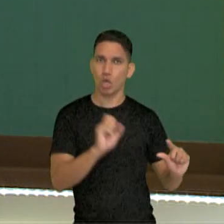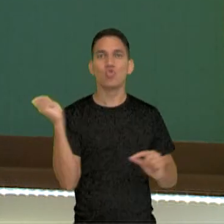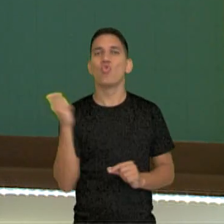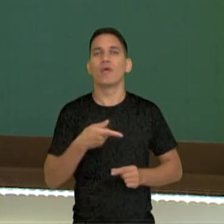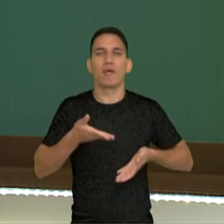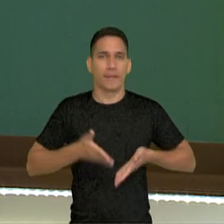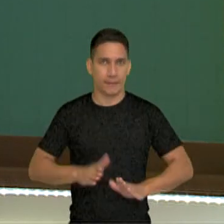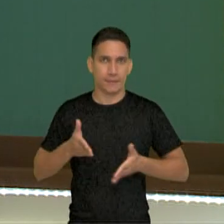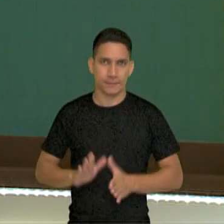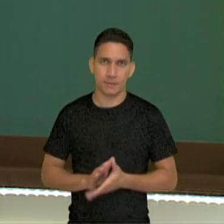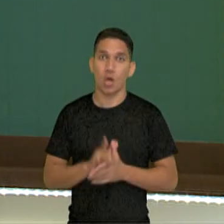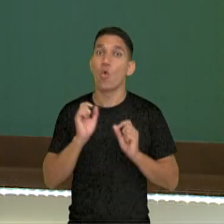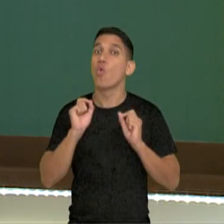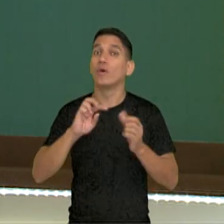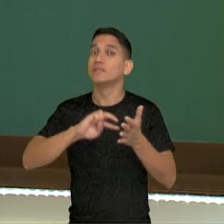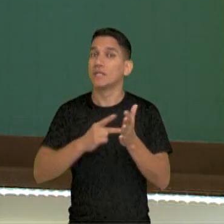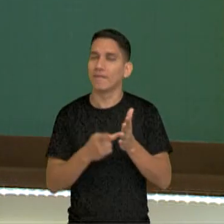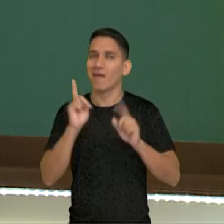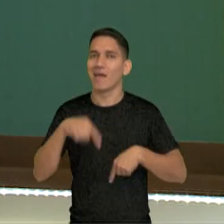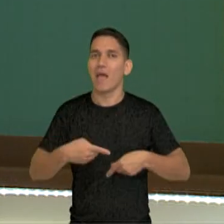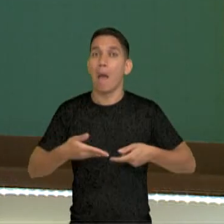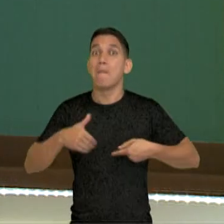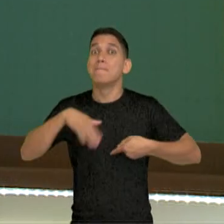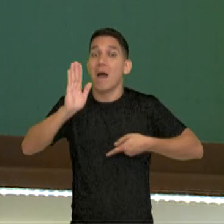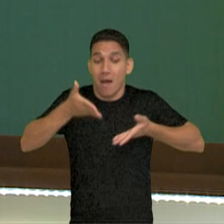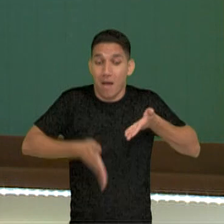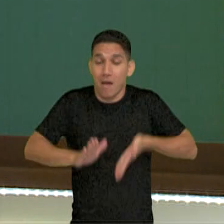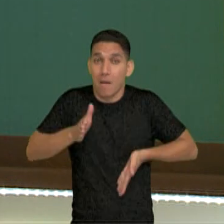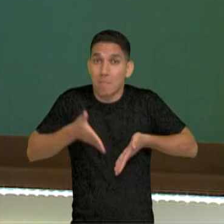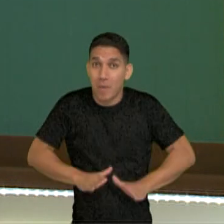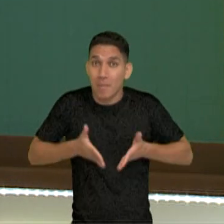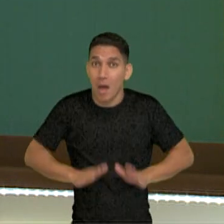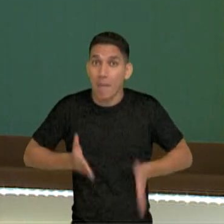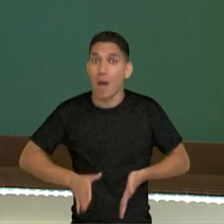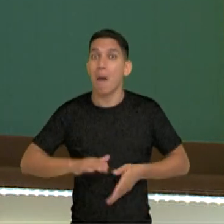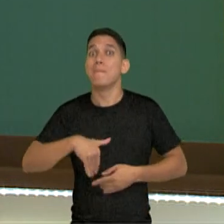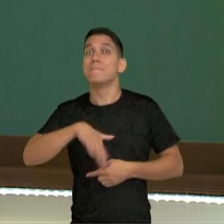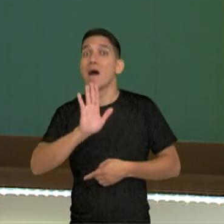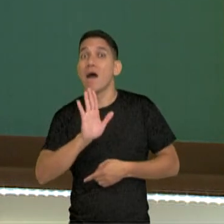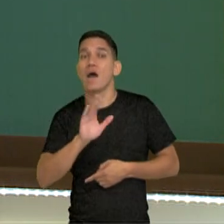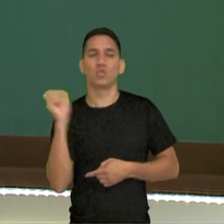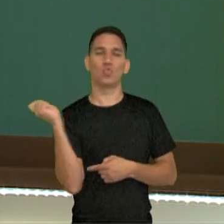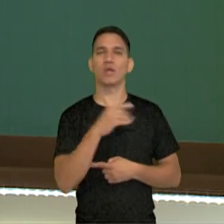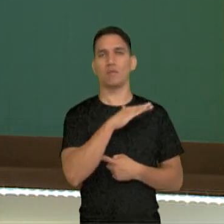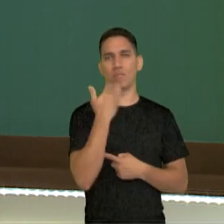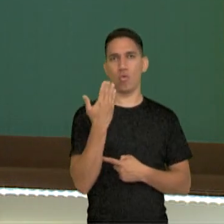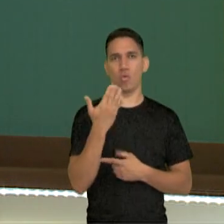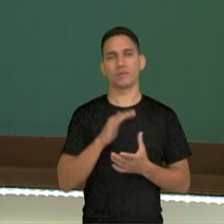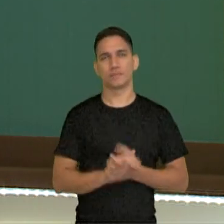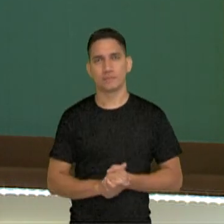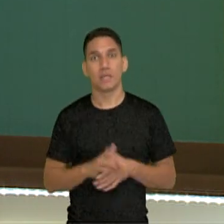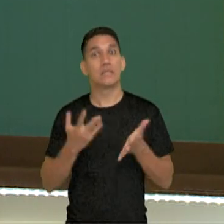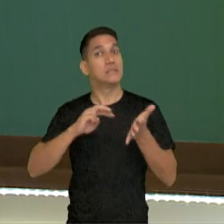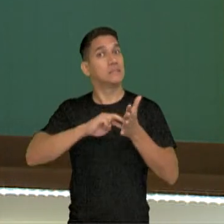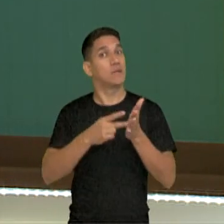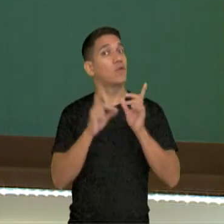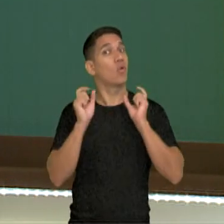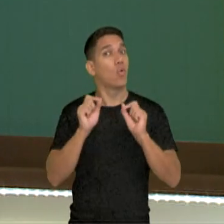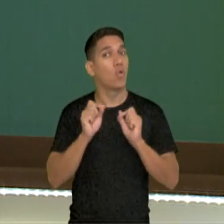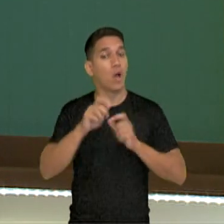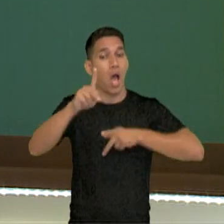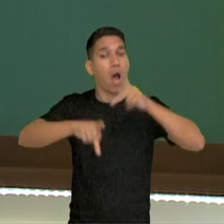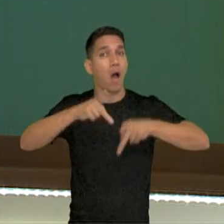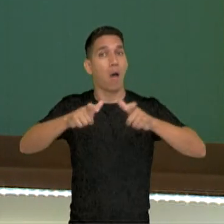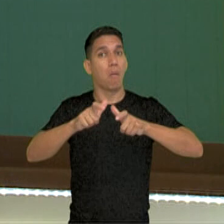a de natalidade, ou seja, nascem mais pessoas do que morrem. Esse nascer mais do que morrer significa que a